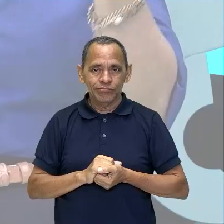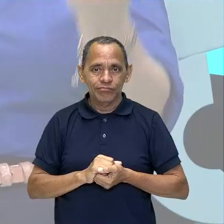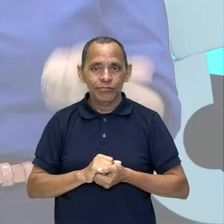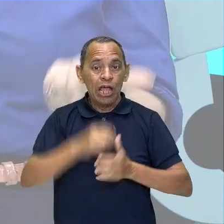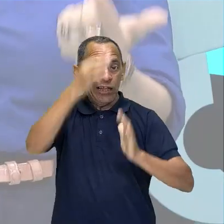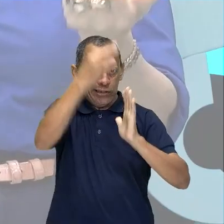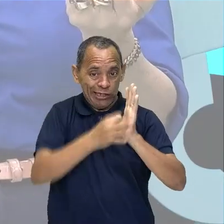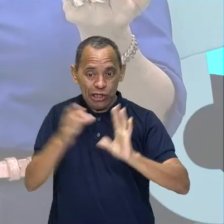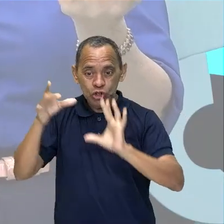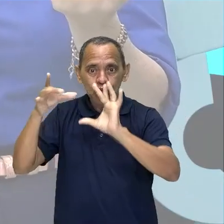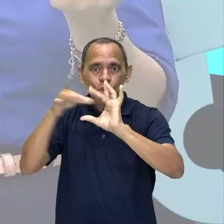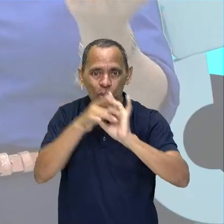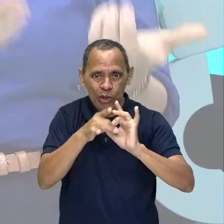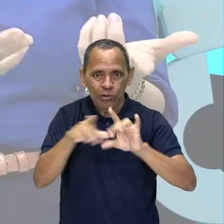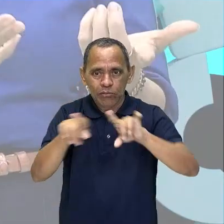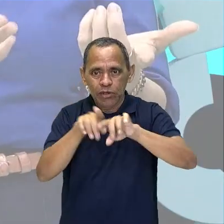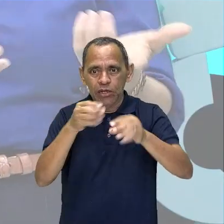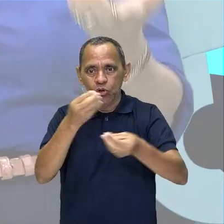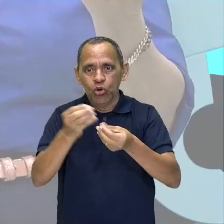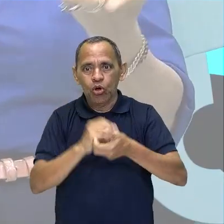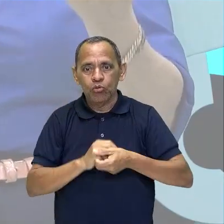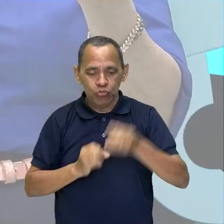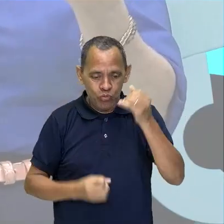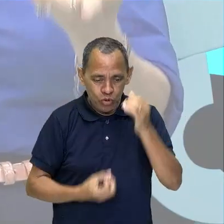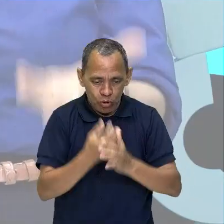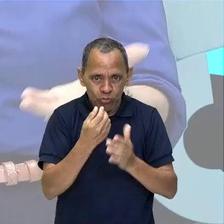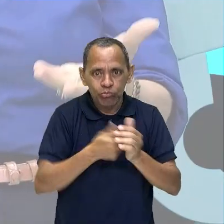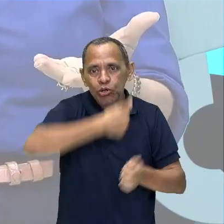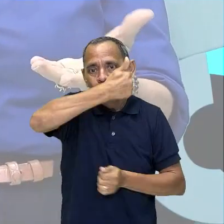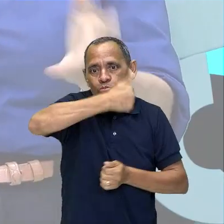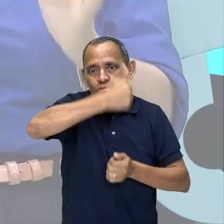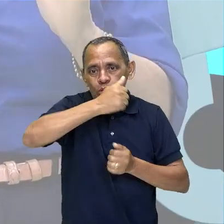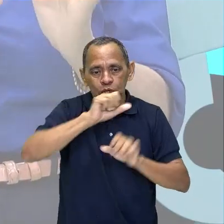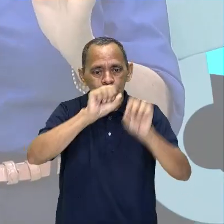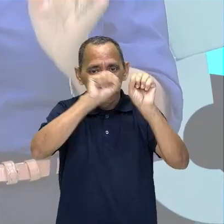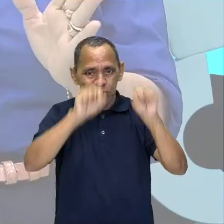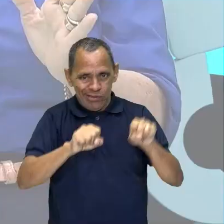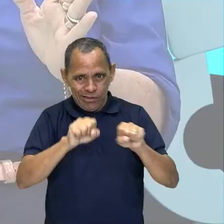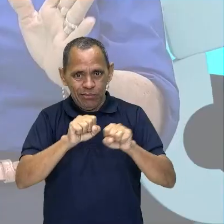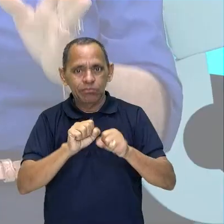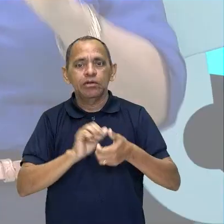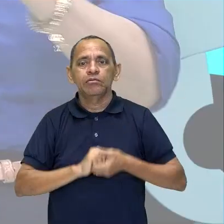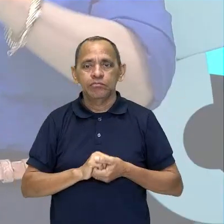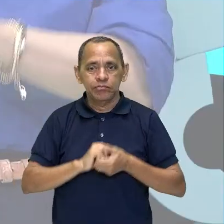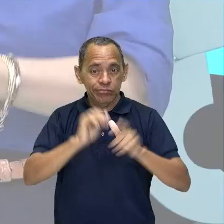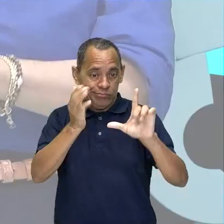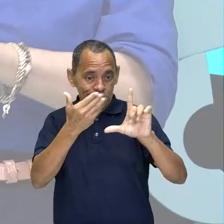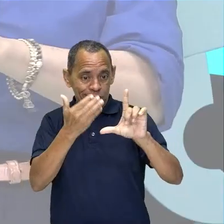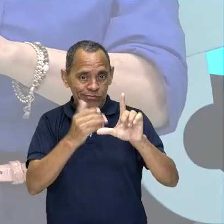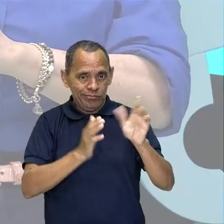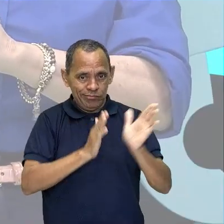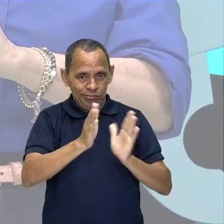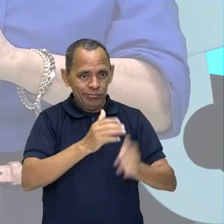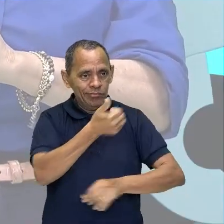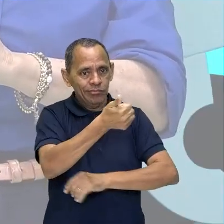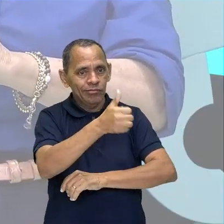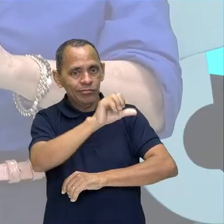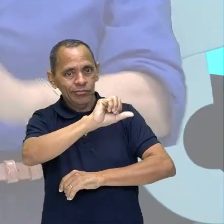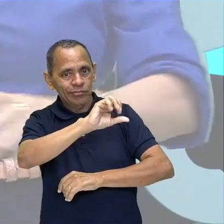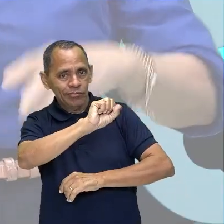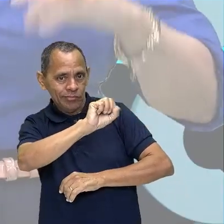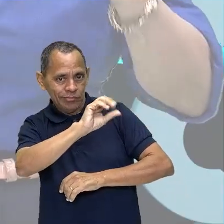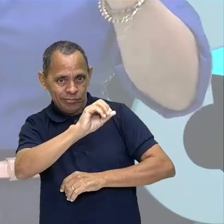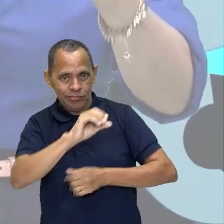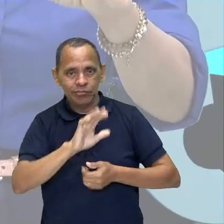os primeiros sistemas de hipermídia. Isso na década de 80. Já na década de